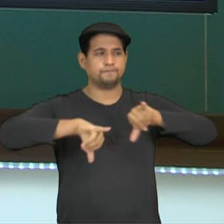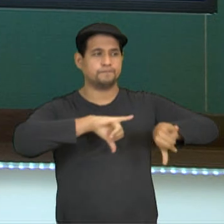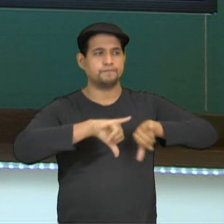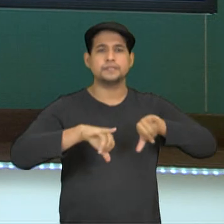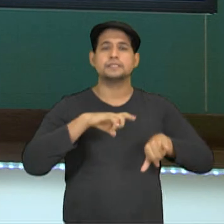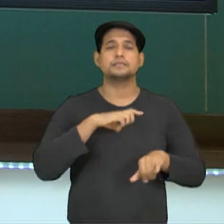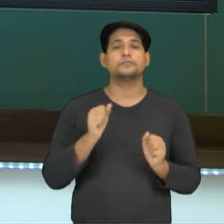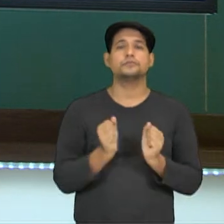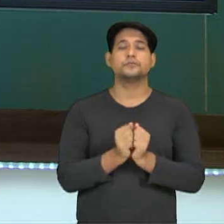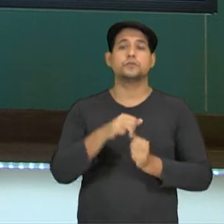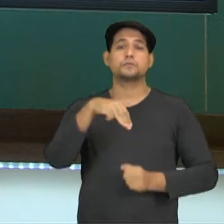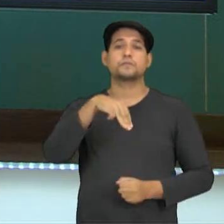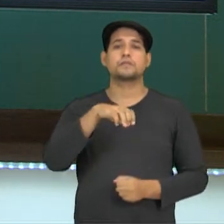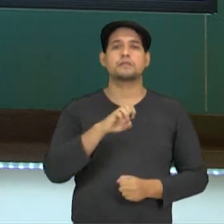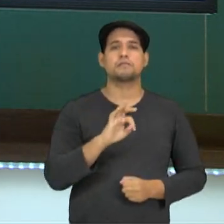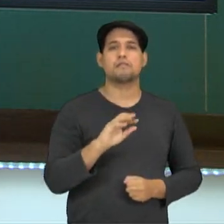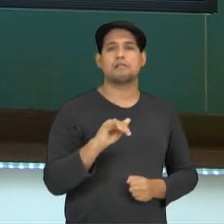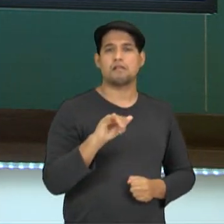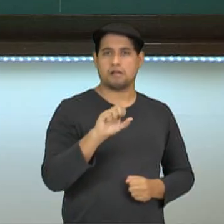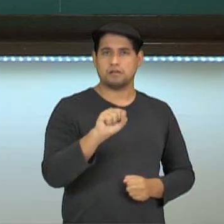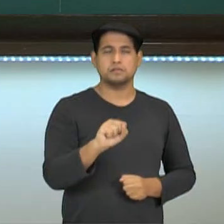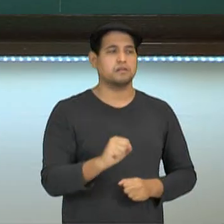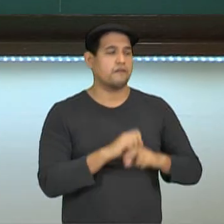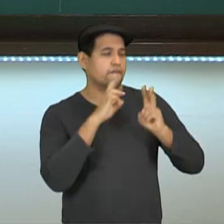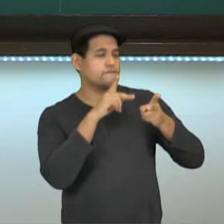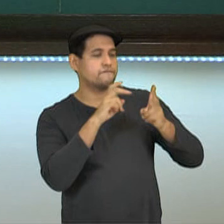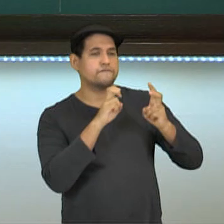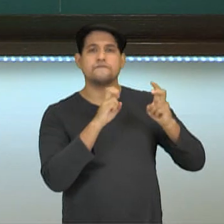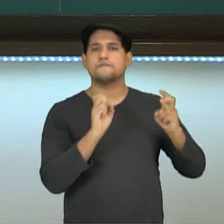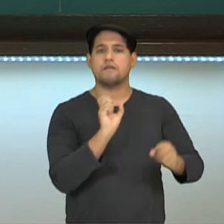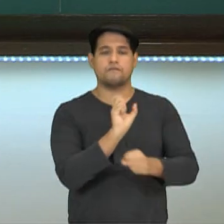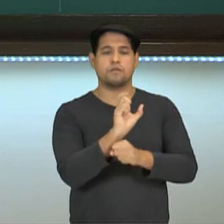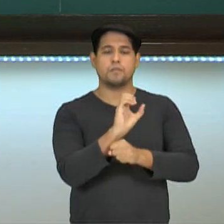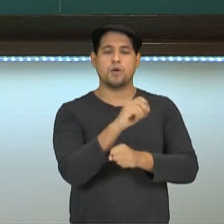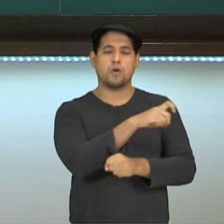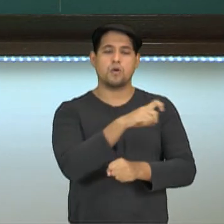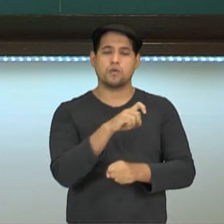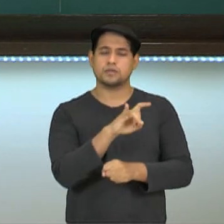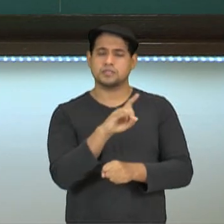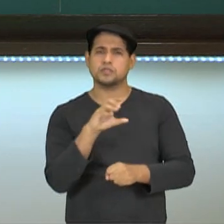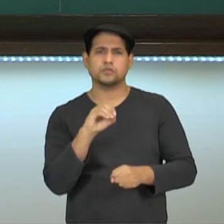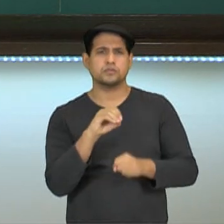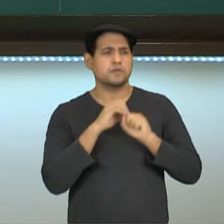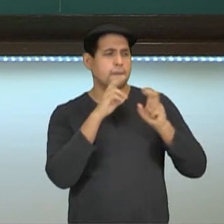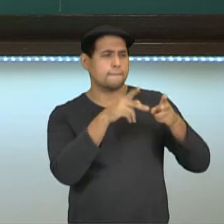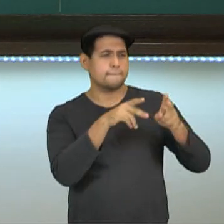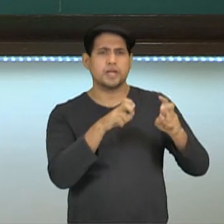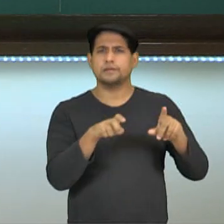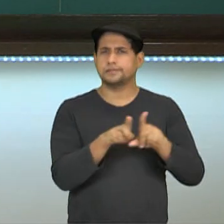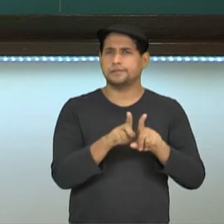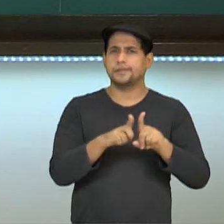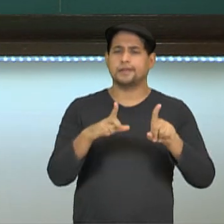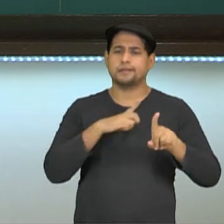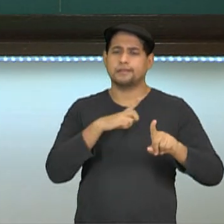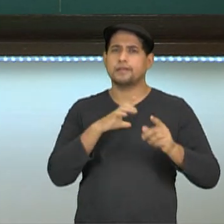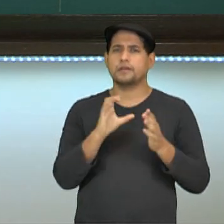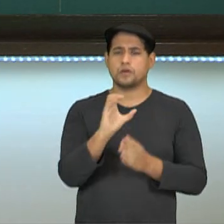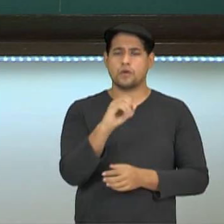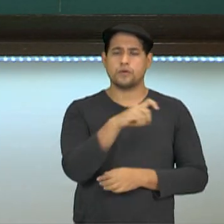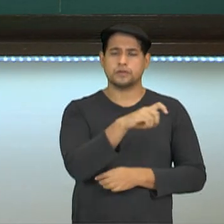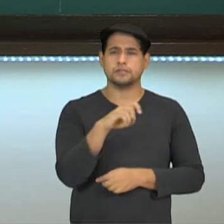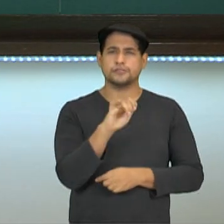dos metais. Então, você viu uma fórmula de óxido, viu que o elemento que está com o